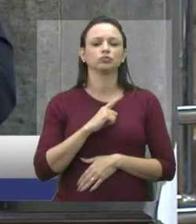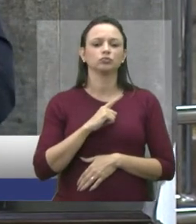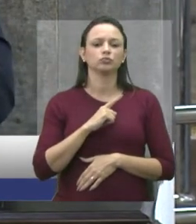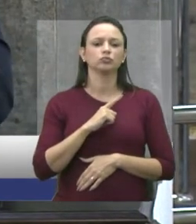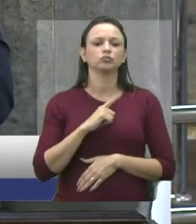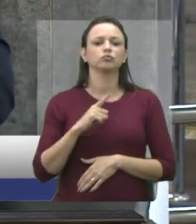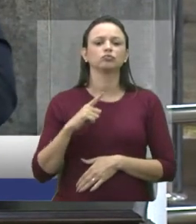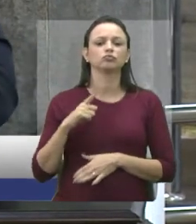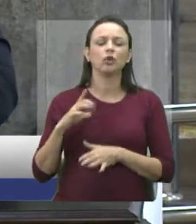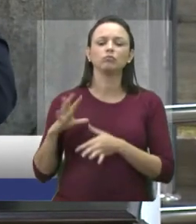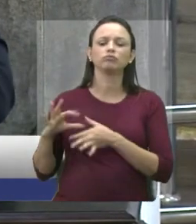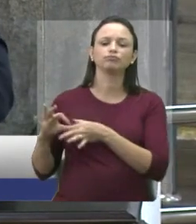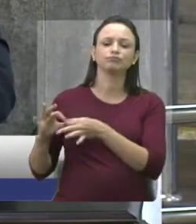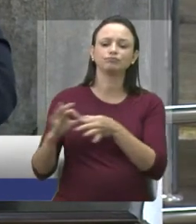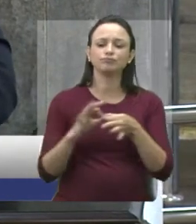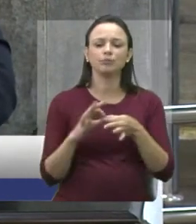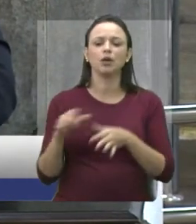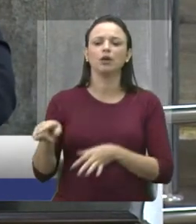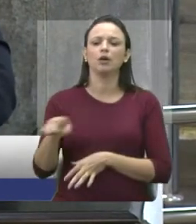os dias.